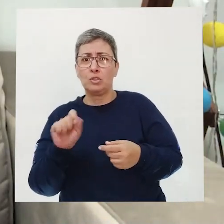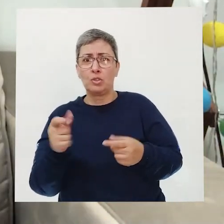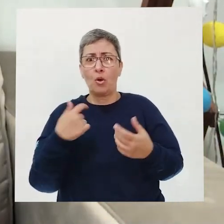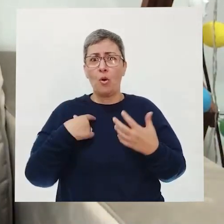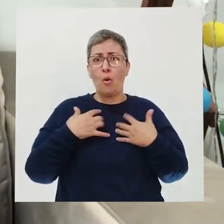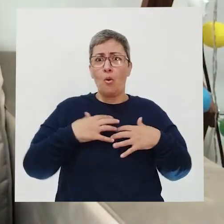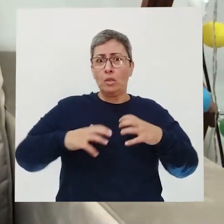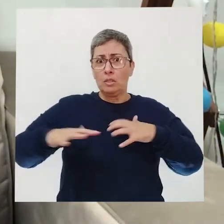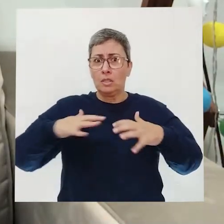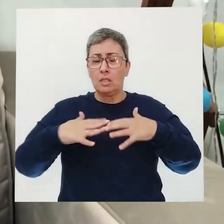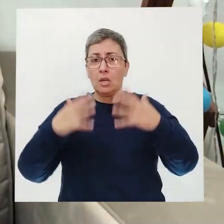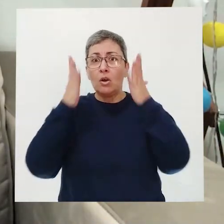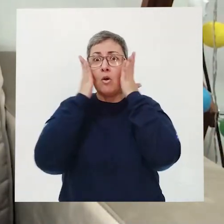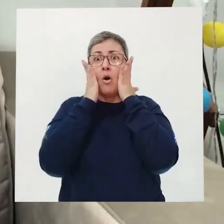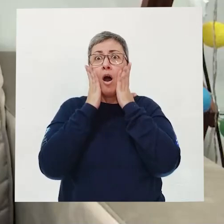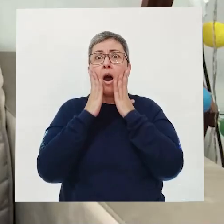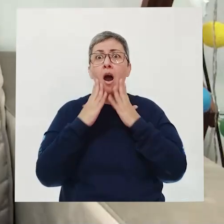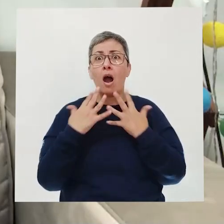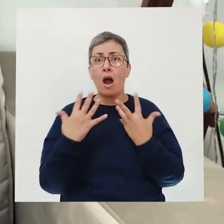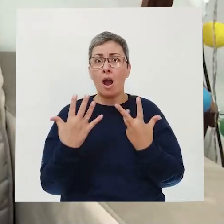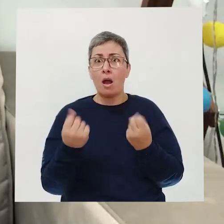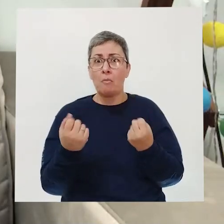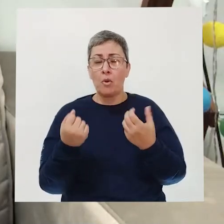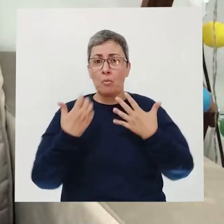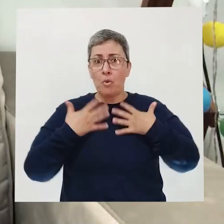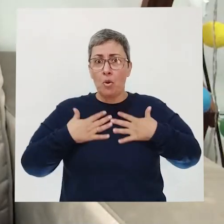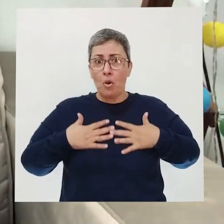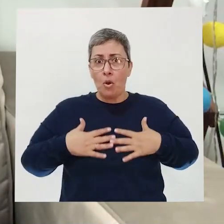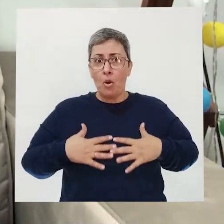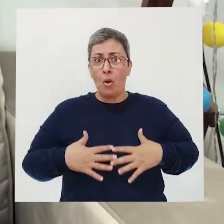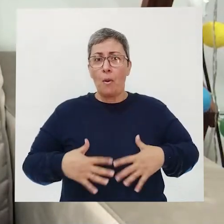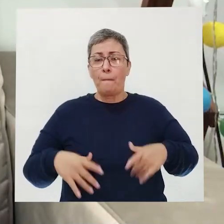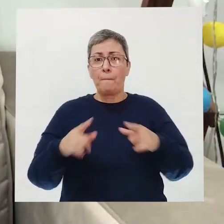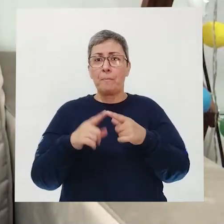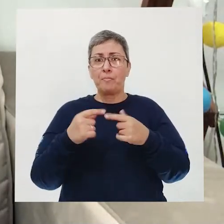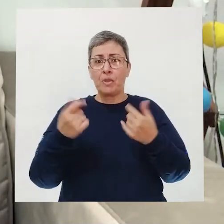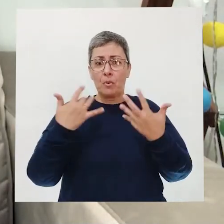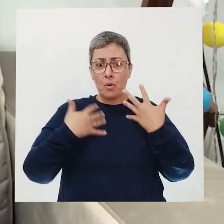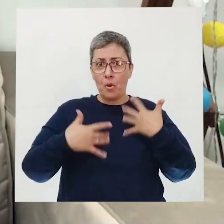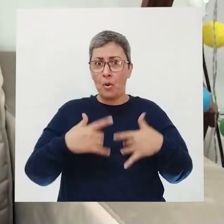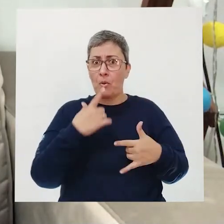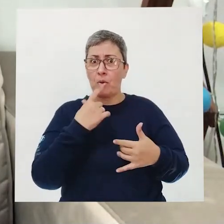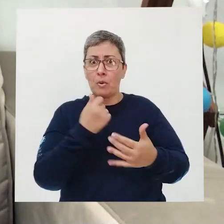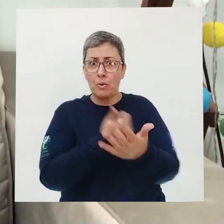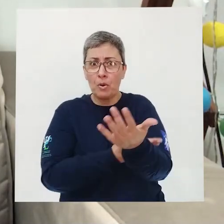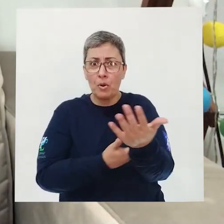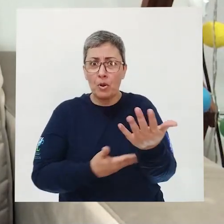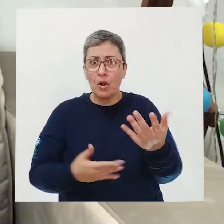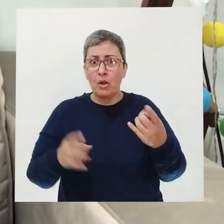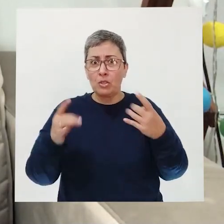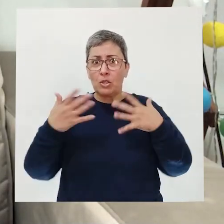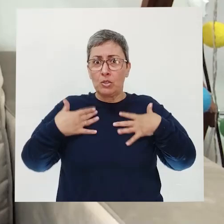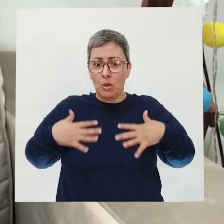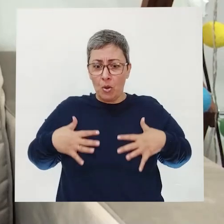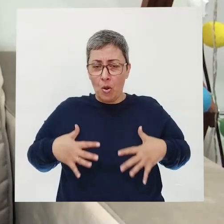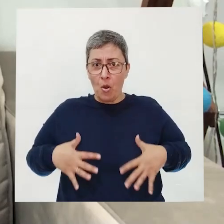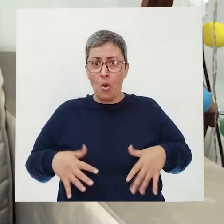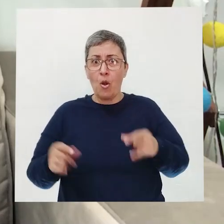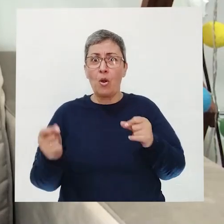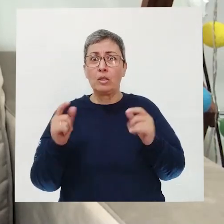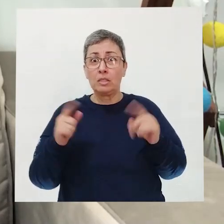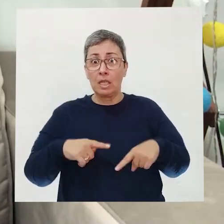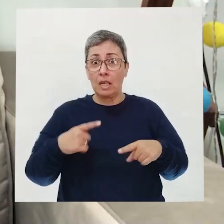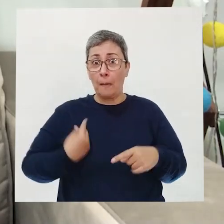estresse. O rosto fica branco, né? Porque o seu corpo começa a mandar sangue apenas para as regiões que ele